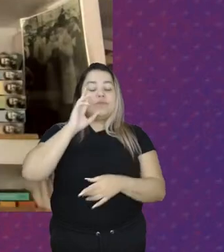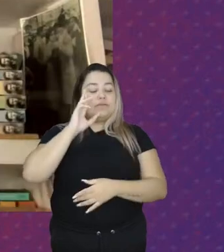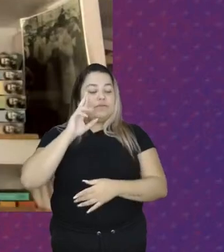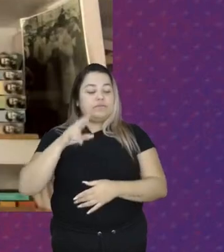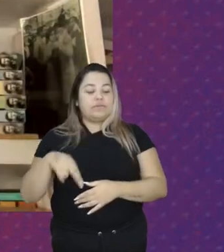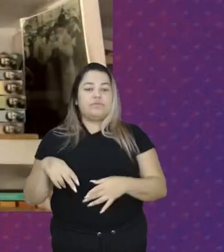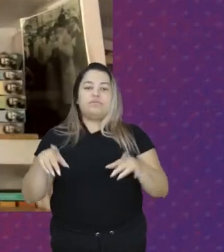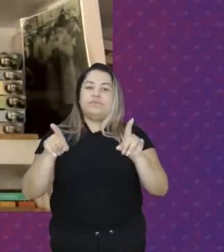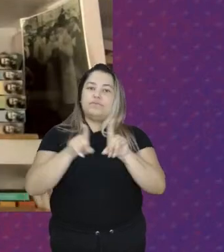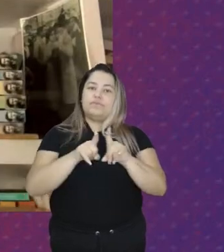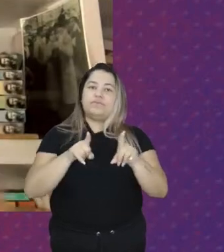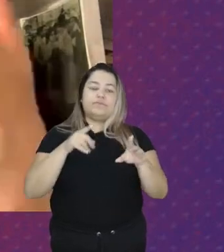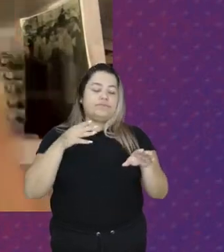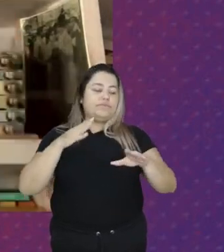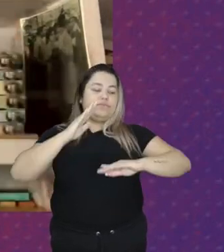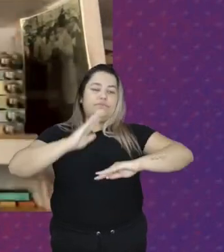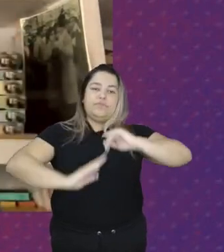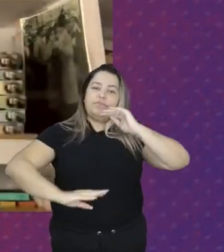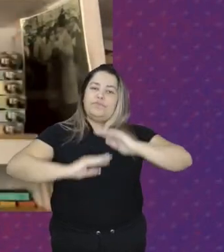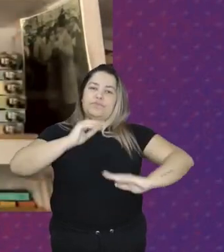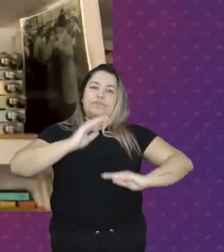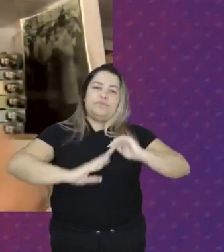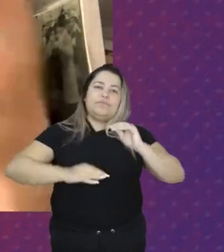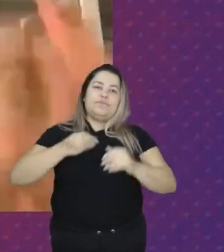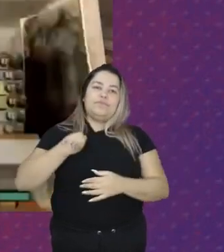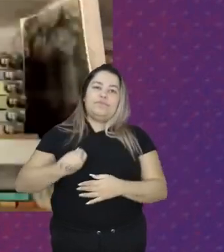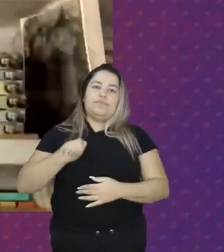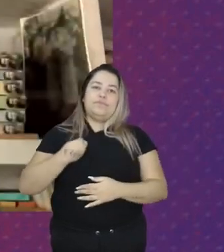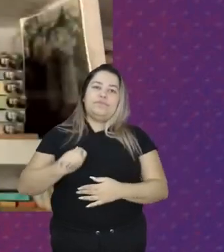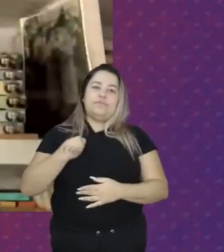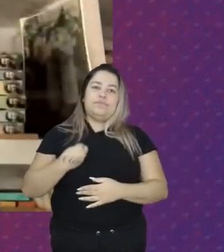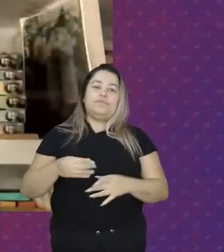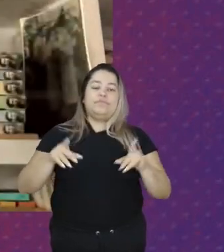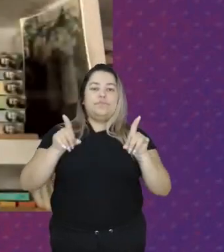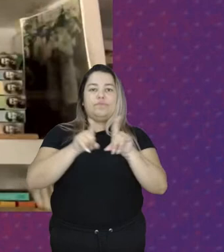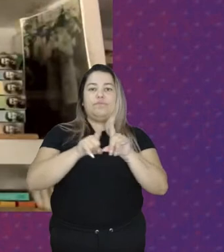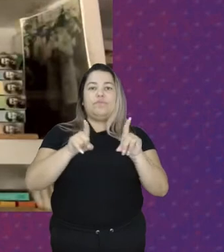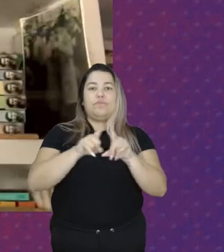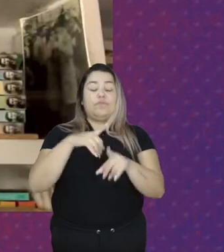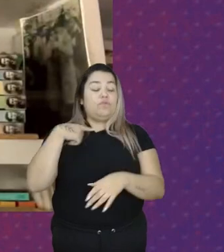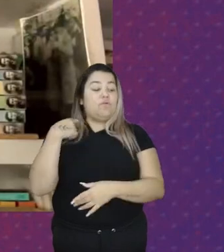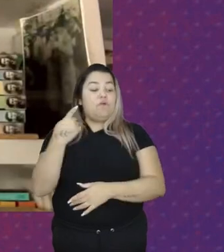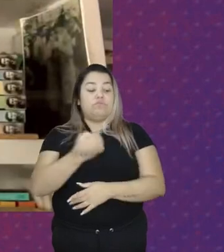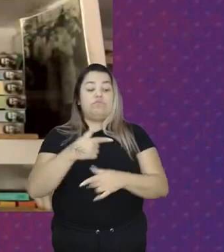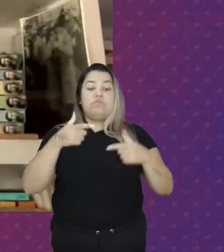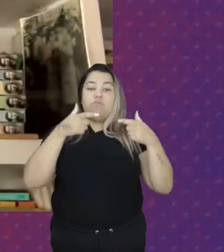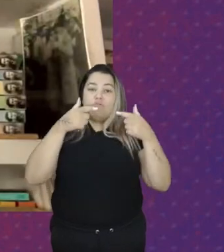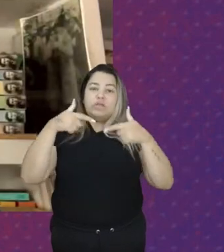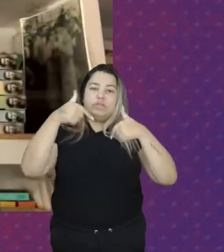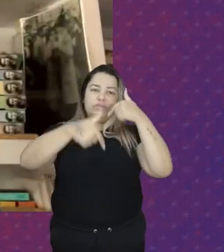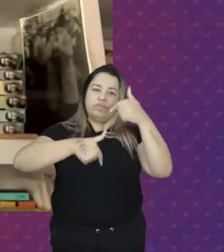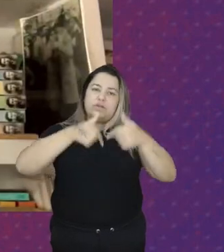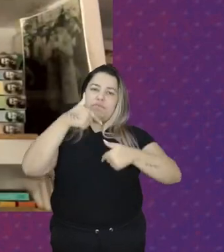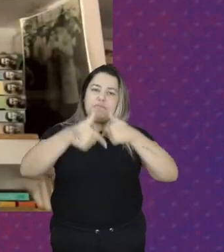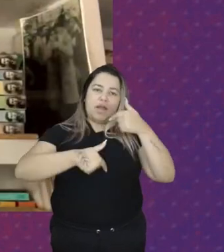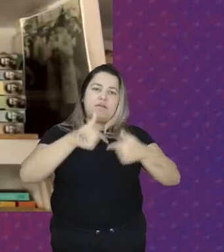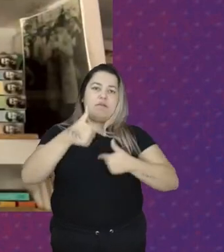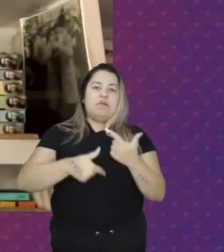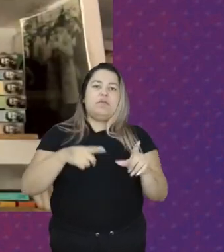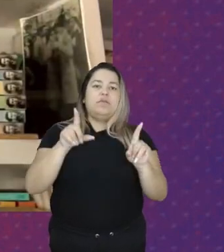reflexão e de ação no âmbito da nossa vida, nos nossos territórios, nos nossos locais de trabalho.